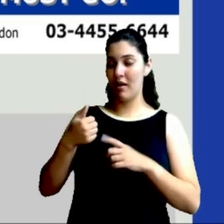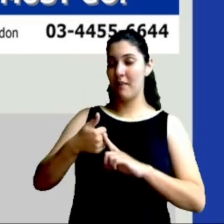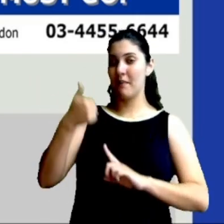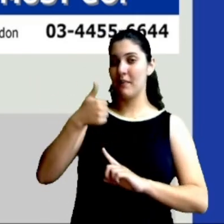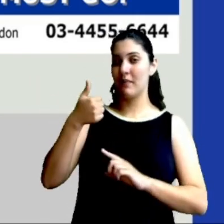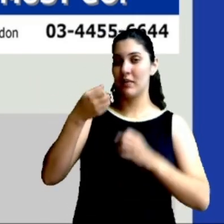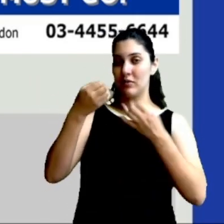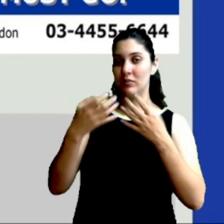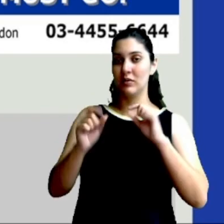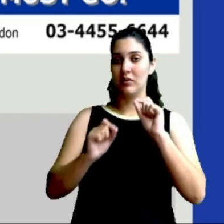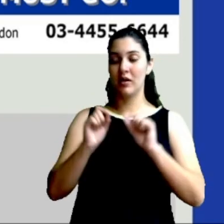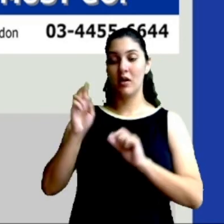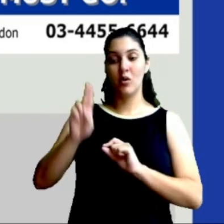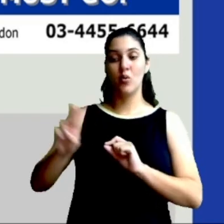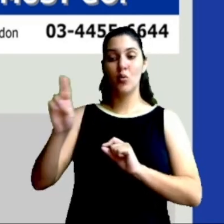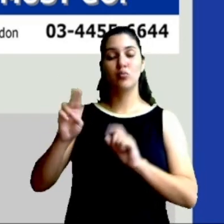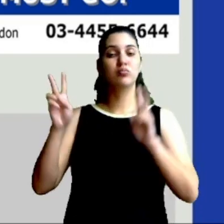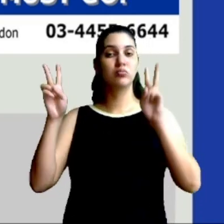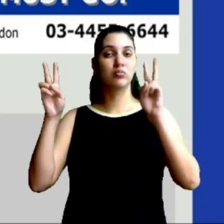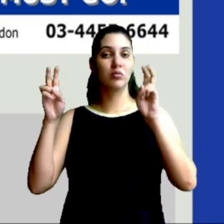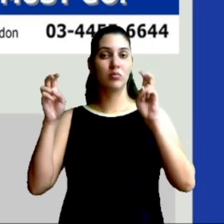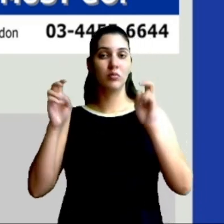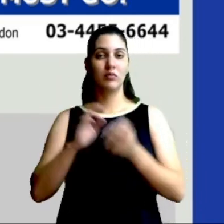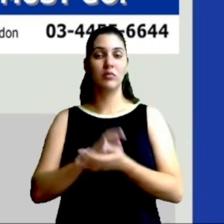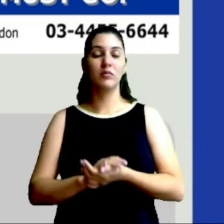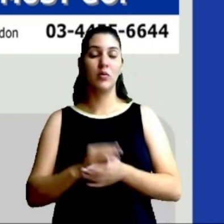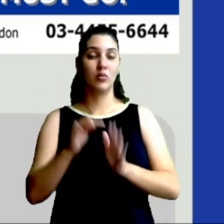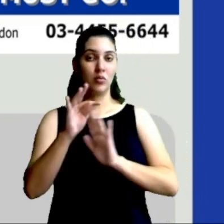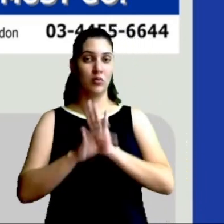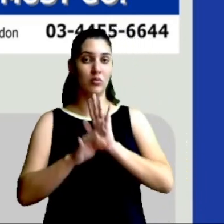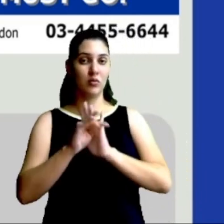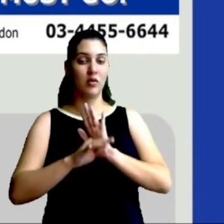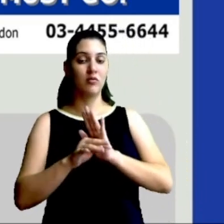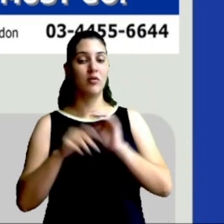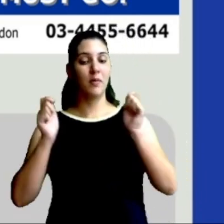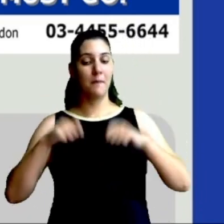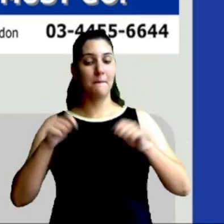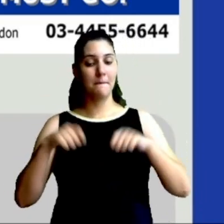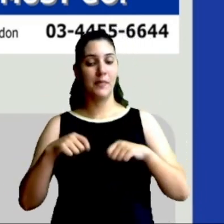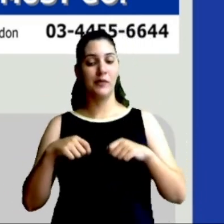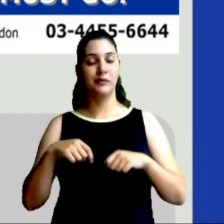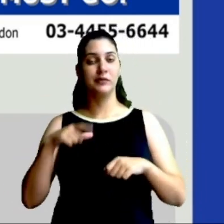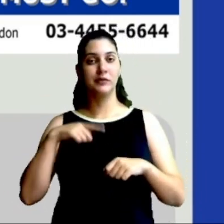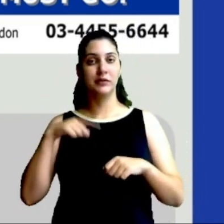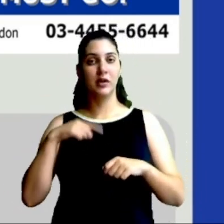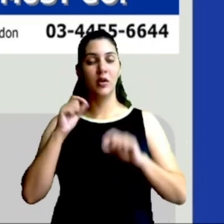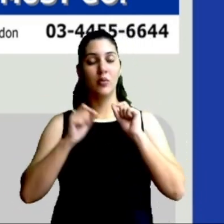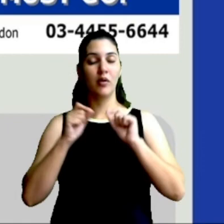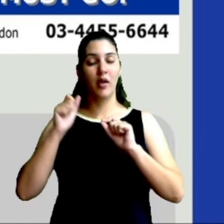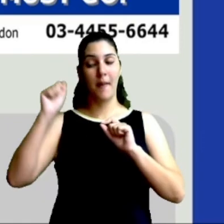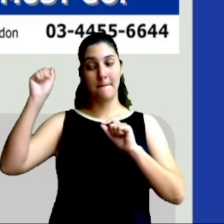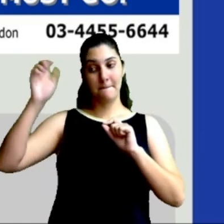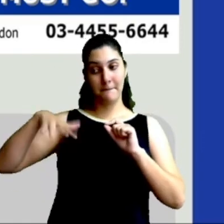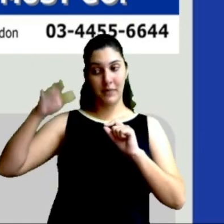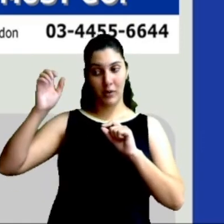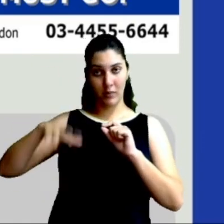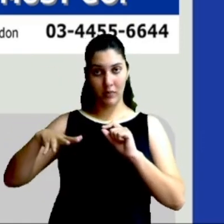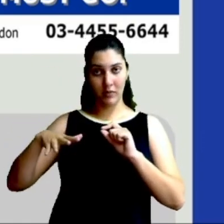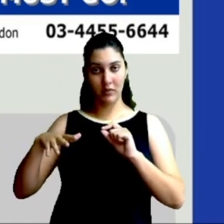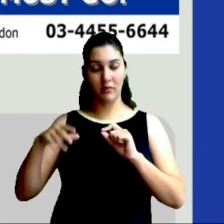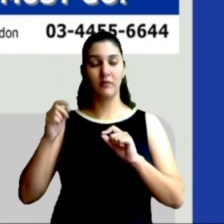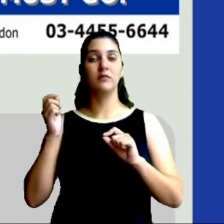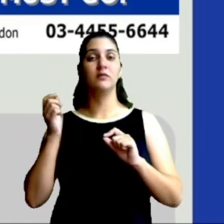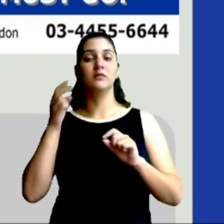assim, uso da expressão do texto que permite concluir que se trata de uma promoção.